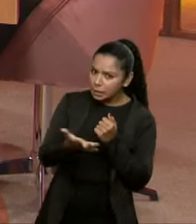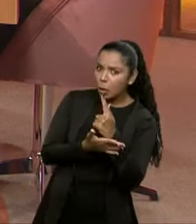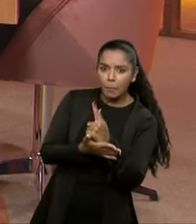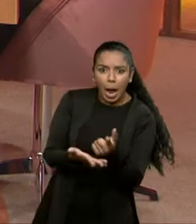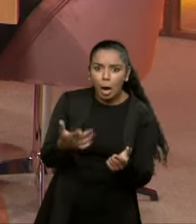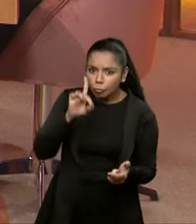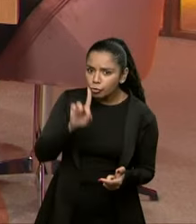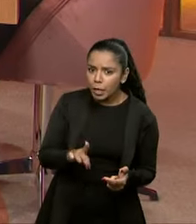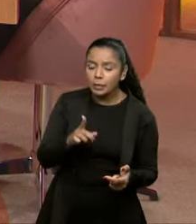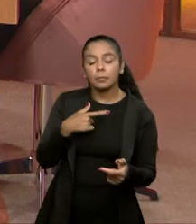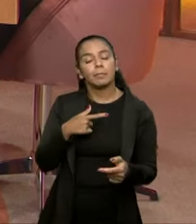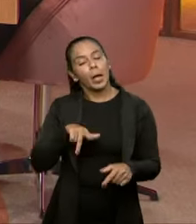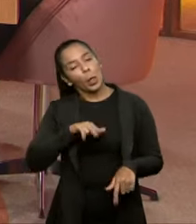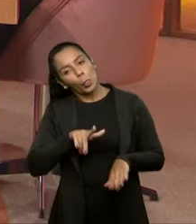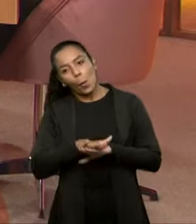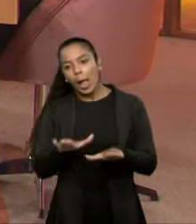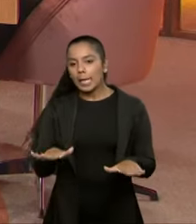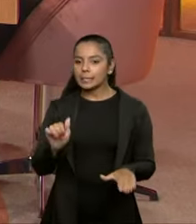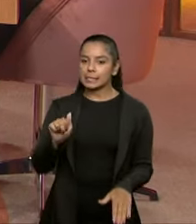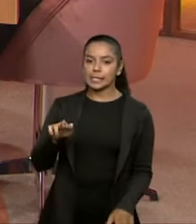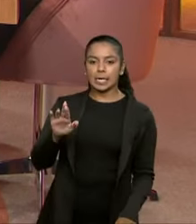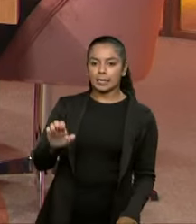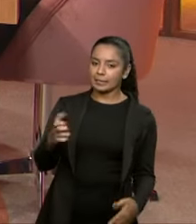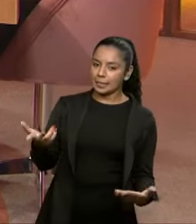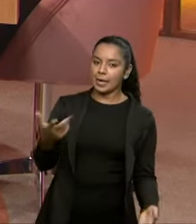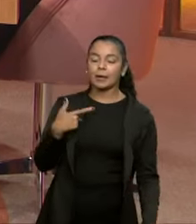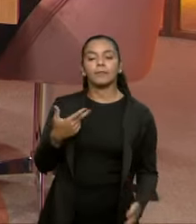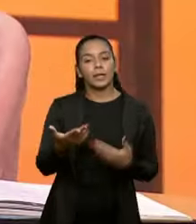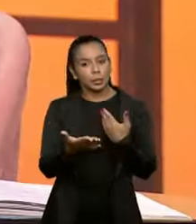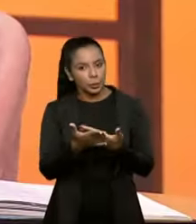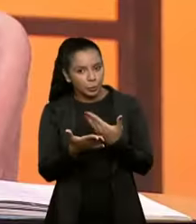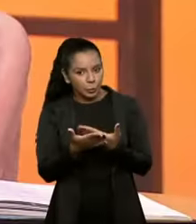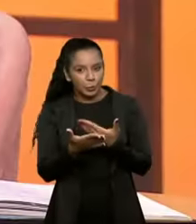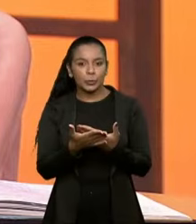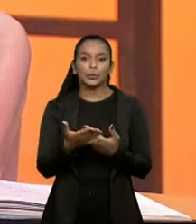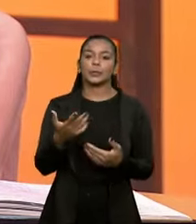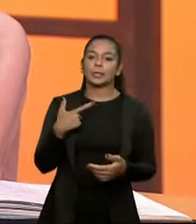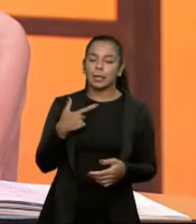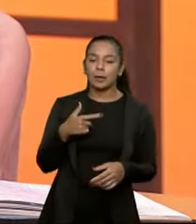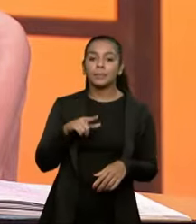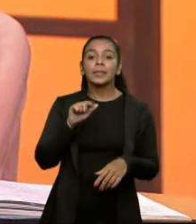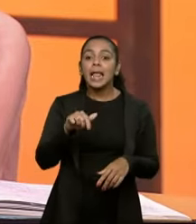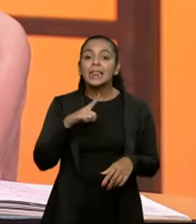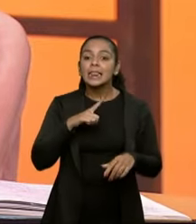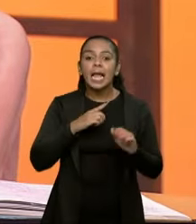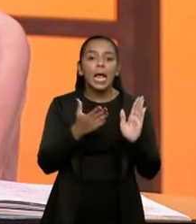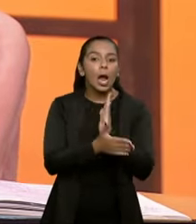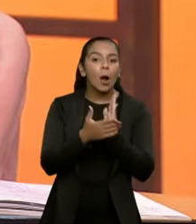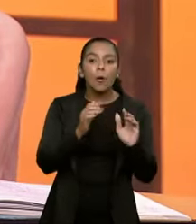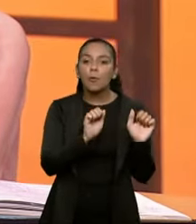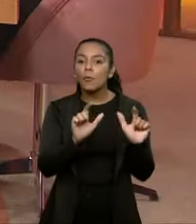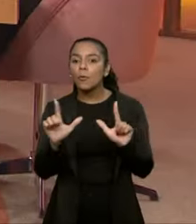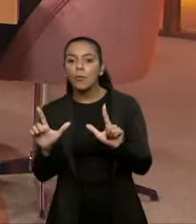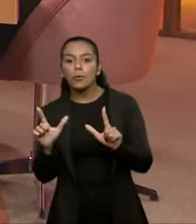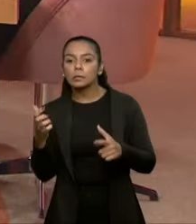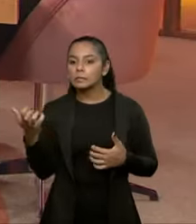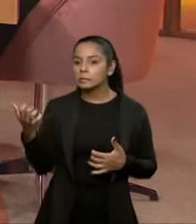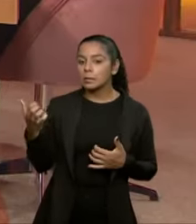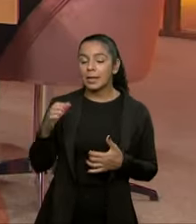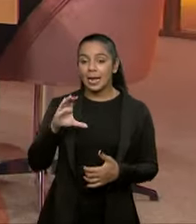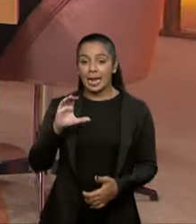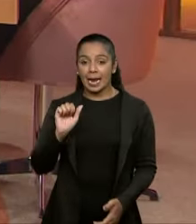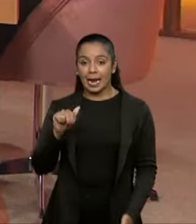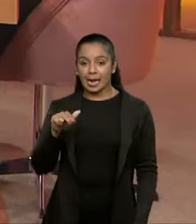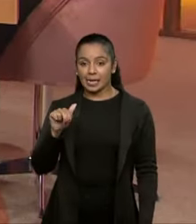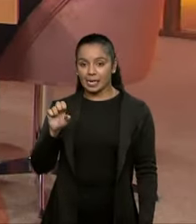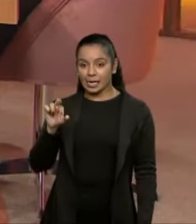problema, né? Mas não é assim, André. Não é assim, não é que funciona. Aí eu fui estudar, fui pra internet disso, ler. Tem algum episódio que você faz, você toca pra alguém? Não, na Canastra você